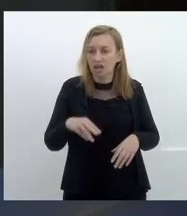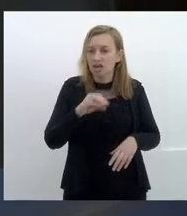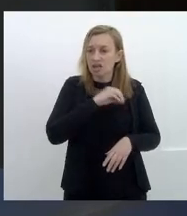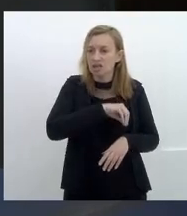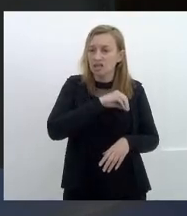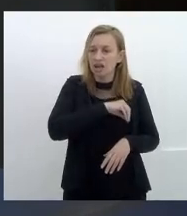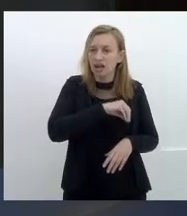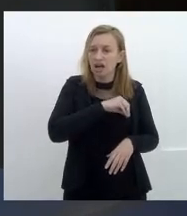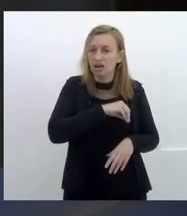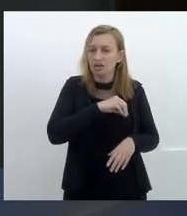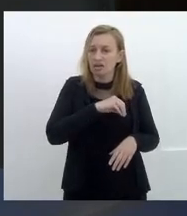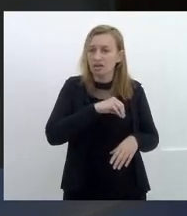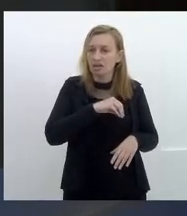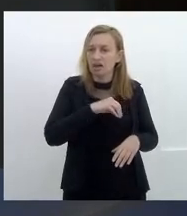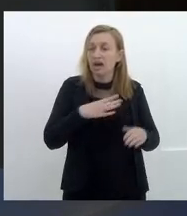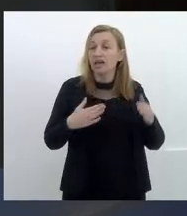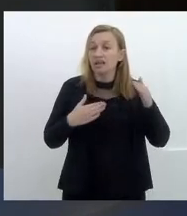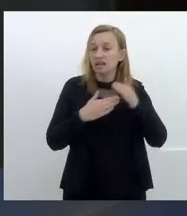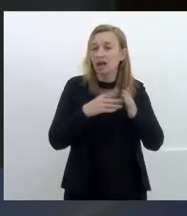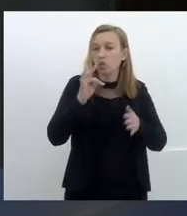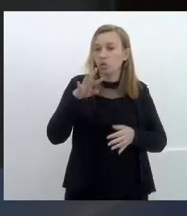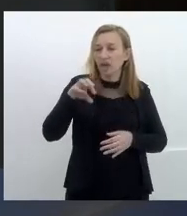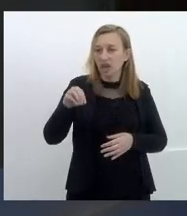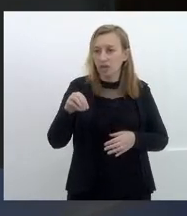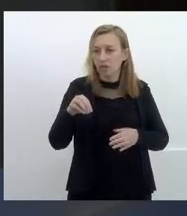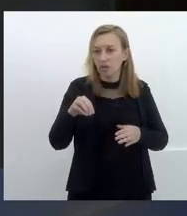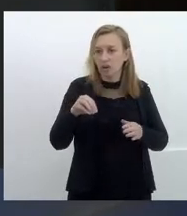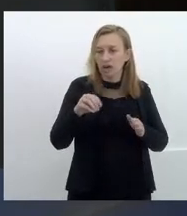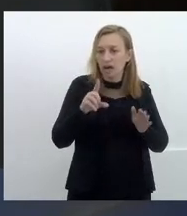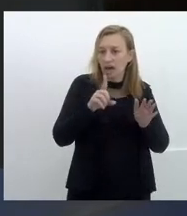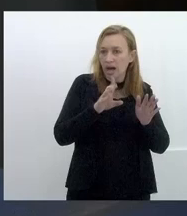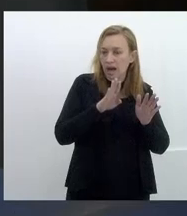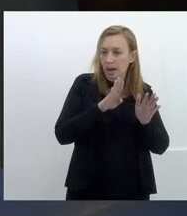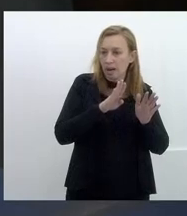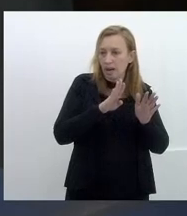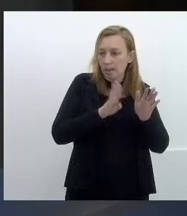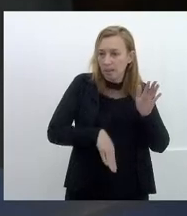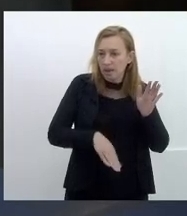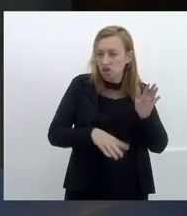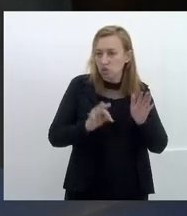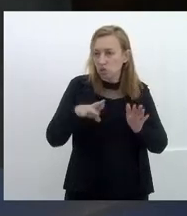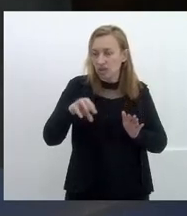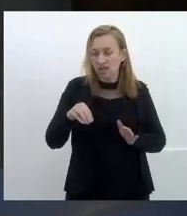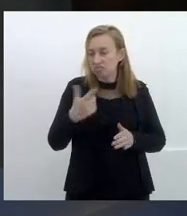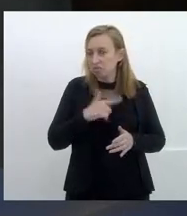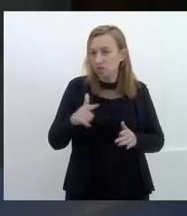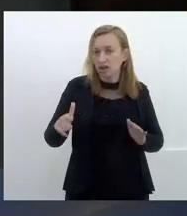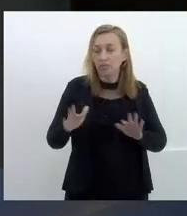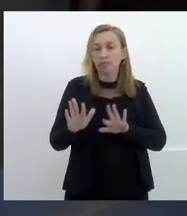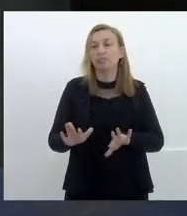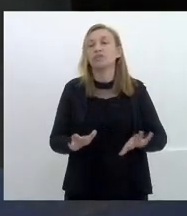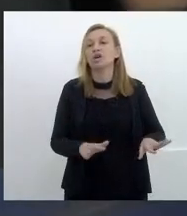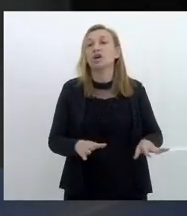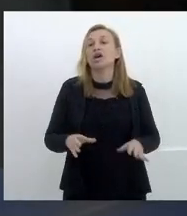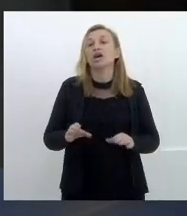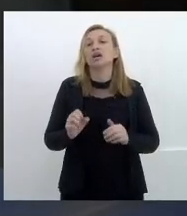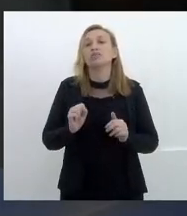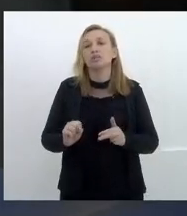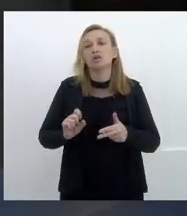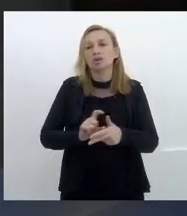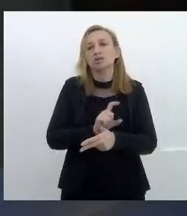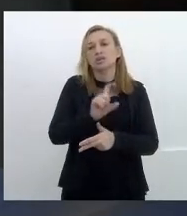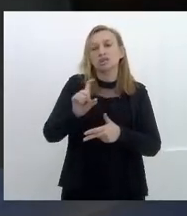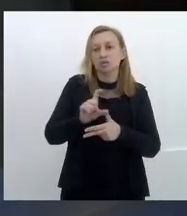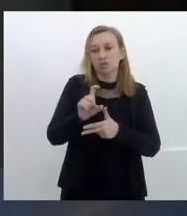que hoje não está acima do teto já tem mais abaixo do teto não tem e embora o o o Executivo